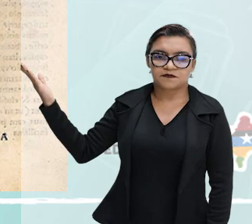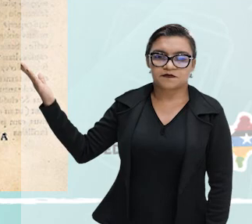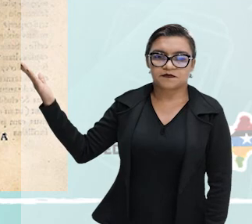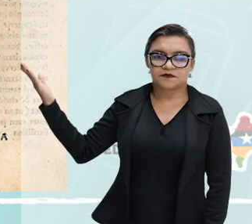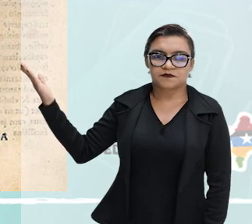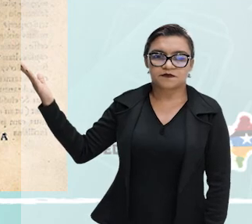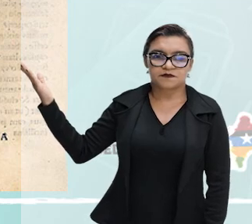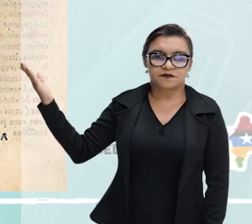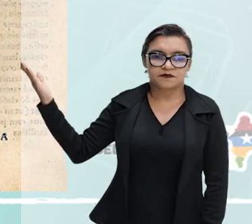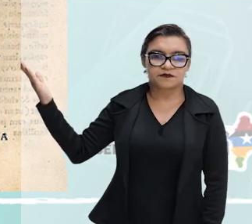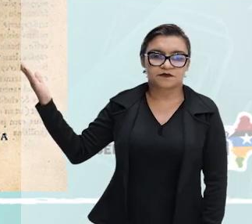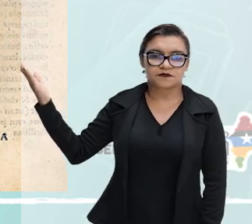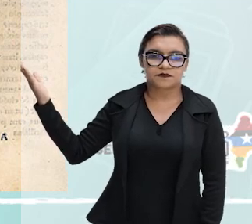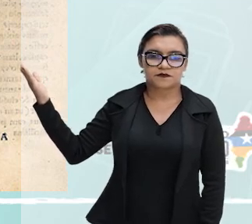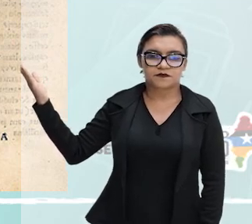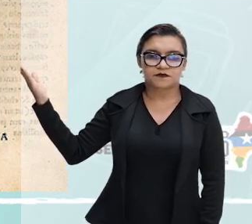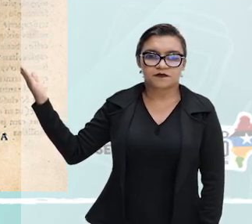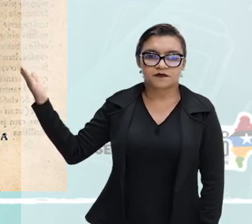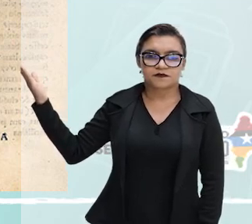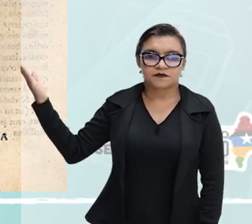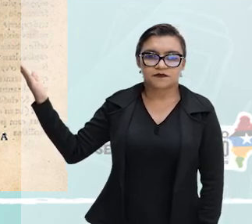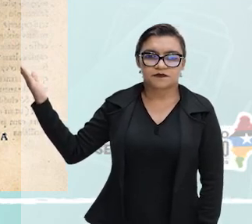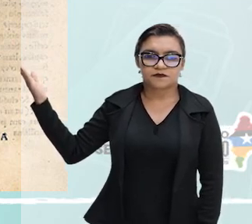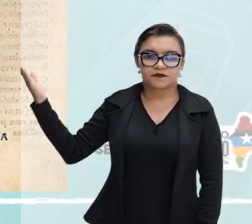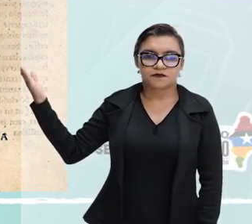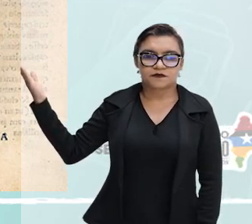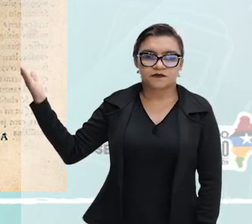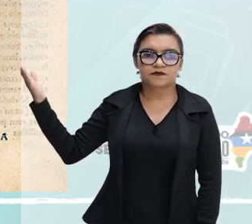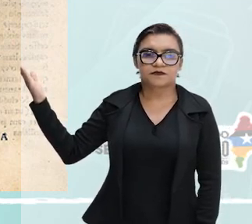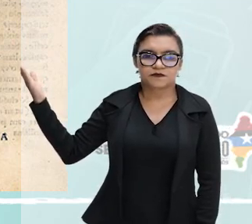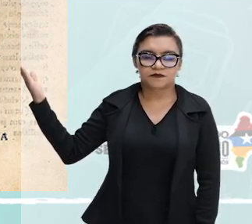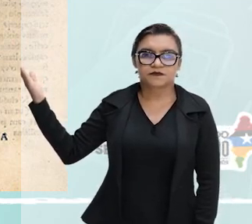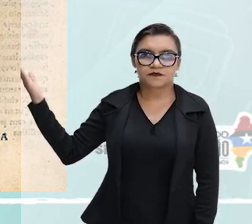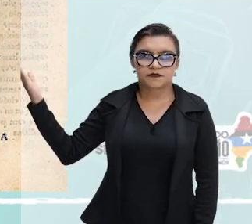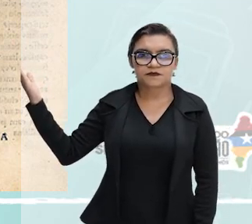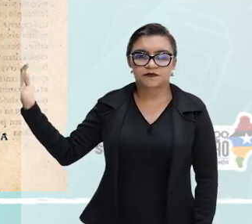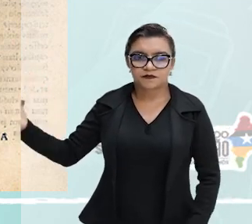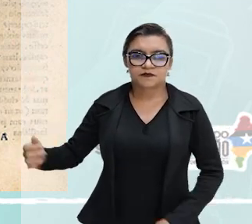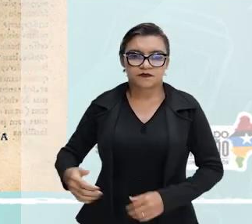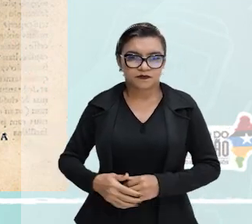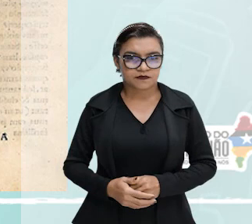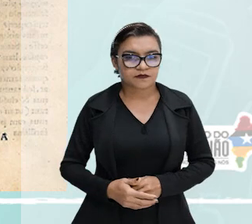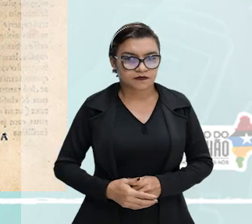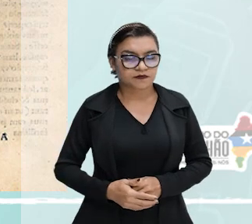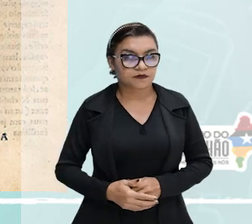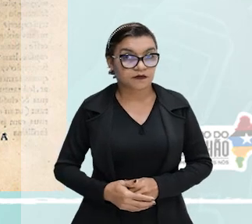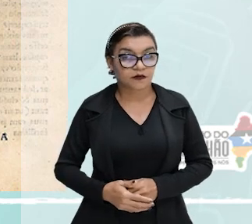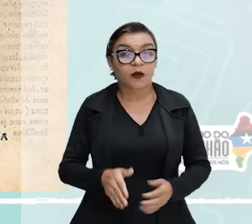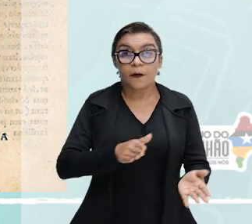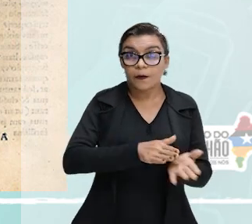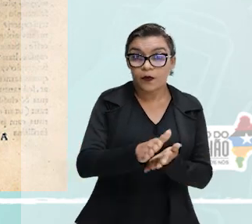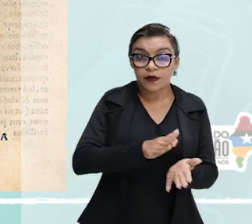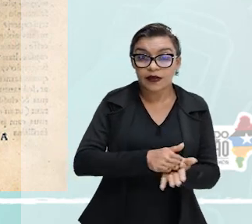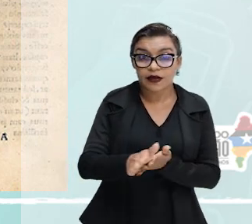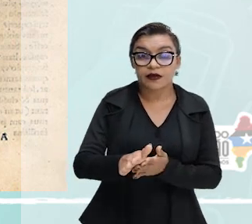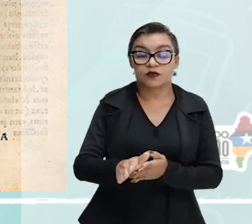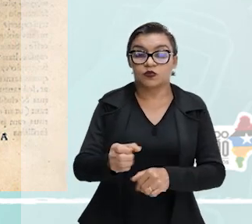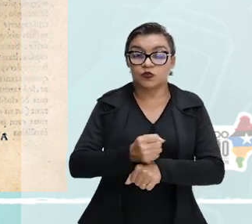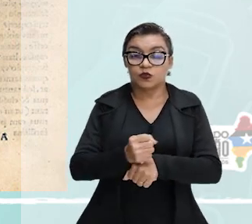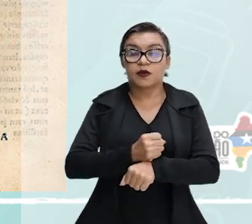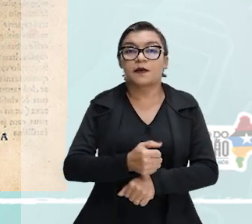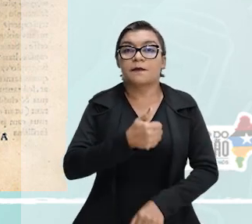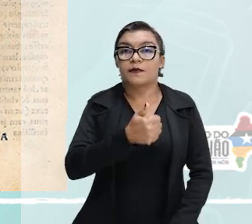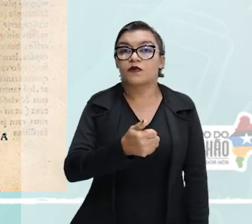Coelestium, certo? Ou Revolução das Revoluções das Esferas Celestes. Isso em